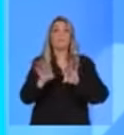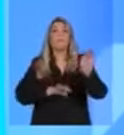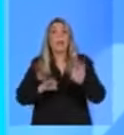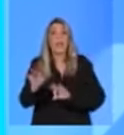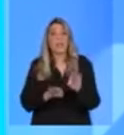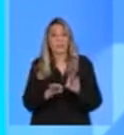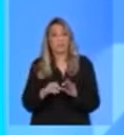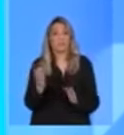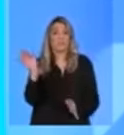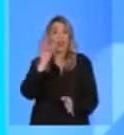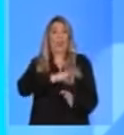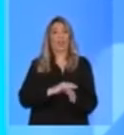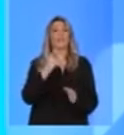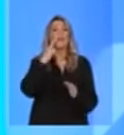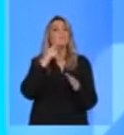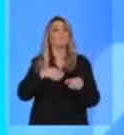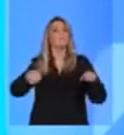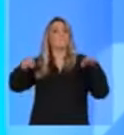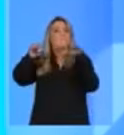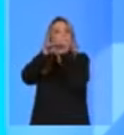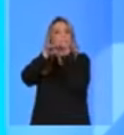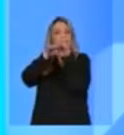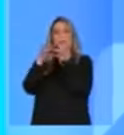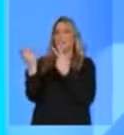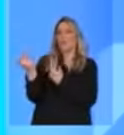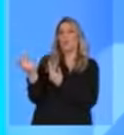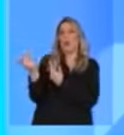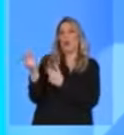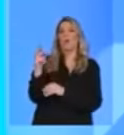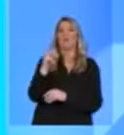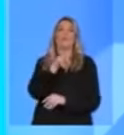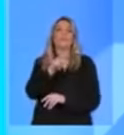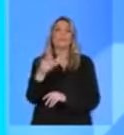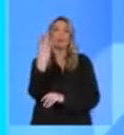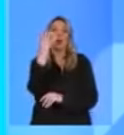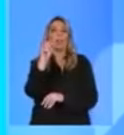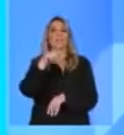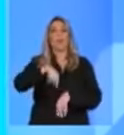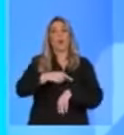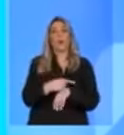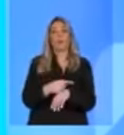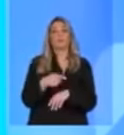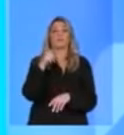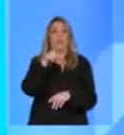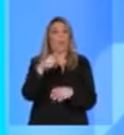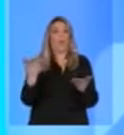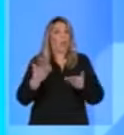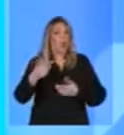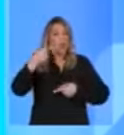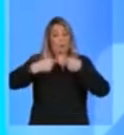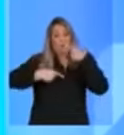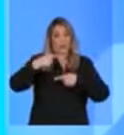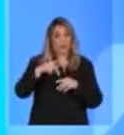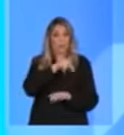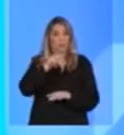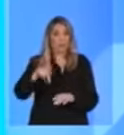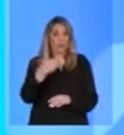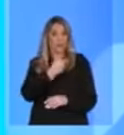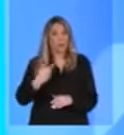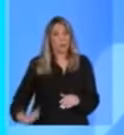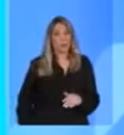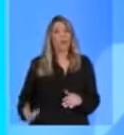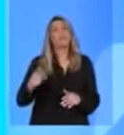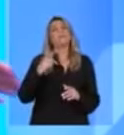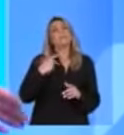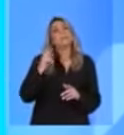Salários vão receber a equiparação que tem um professor de 40 horas a política com Servidor Público com professor índio é da que ajuste